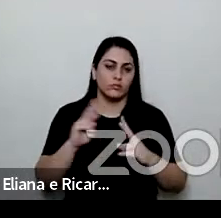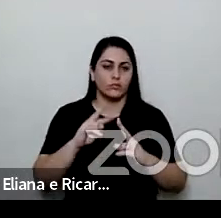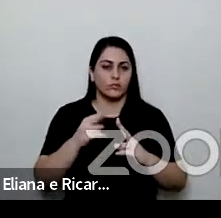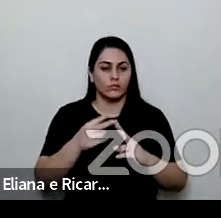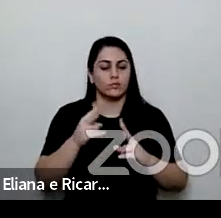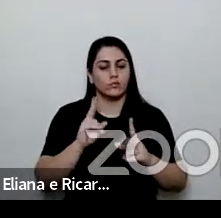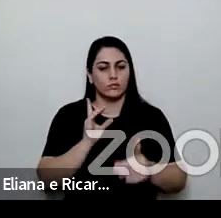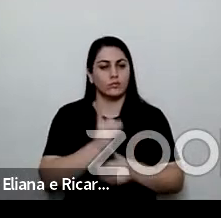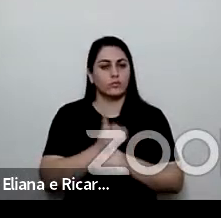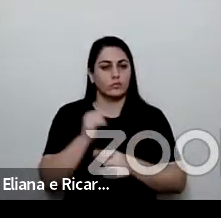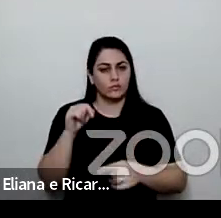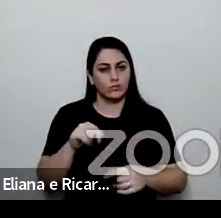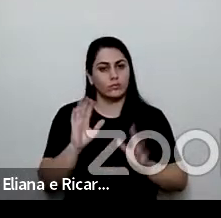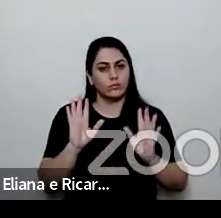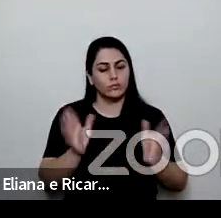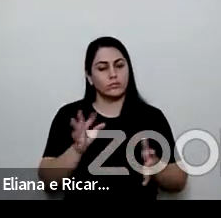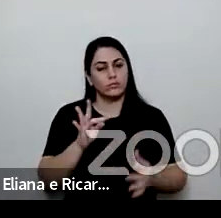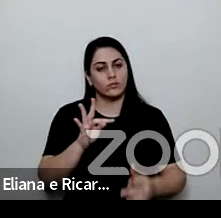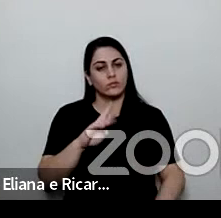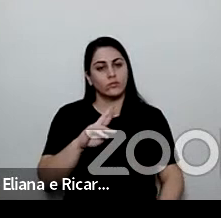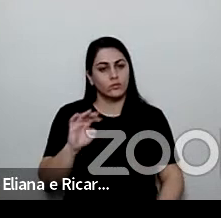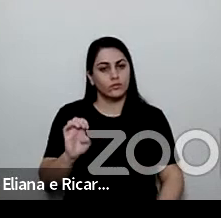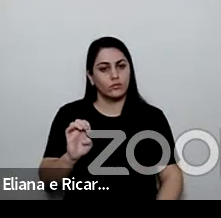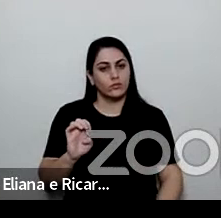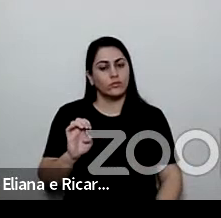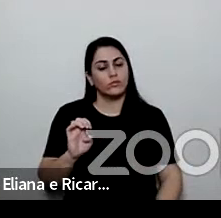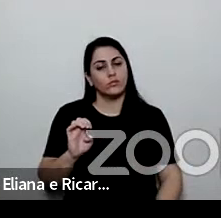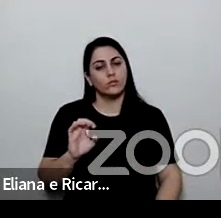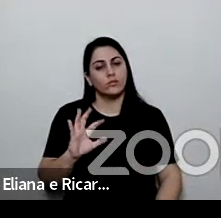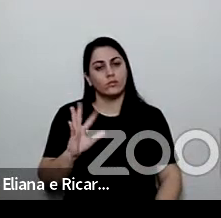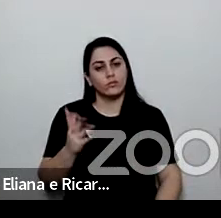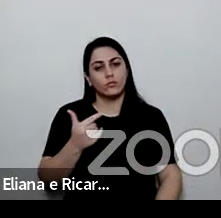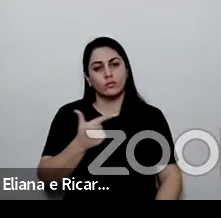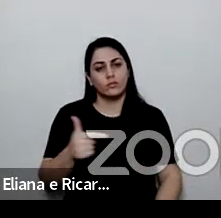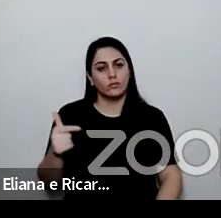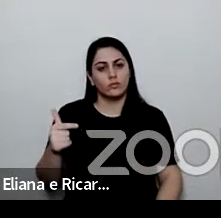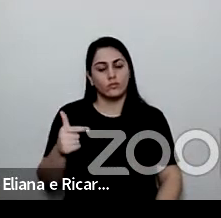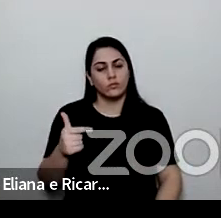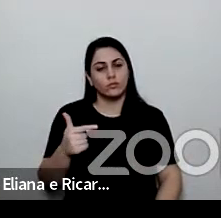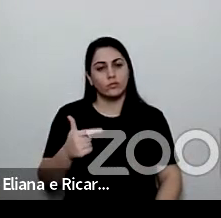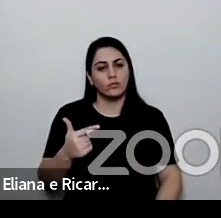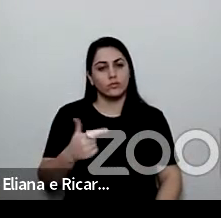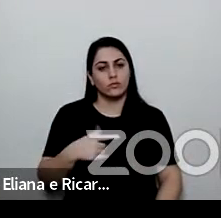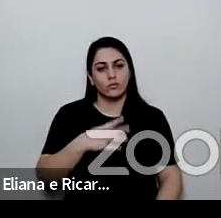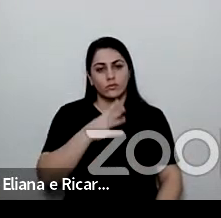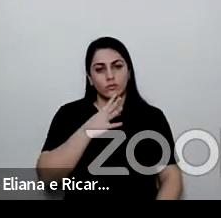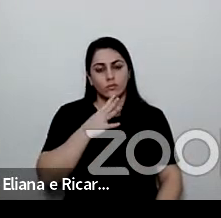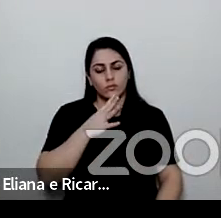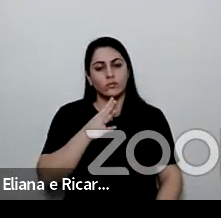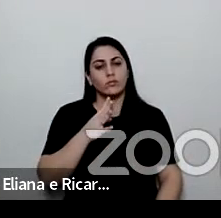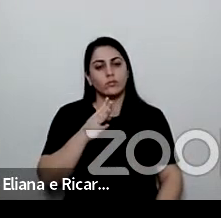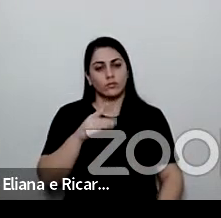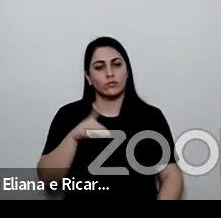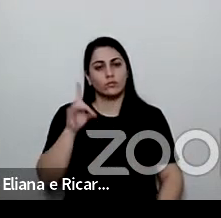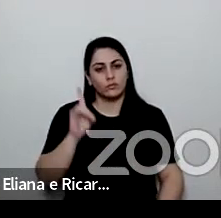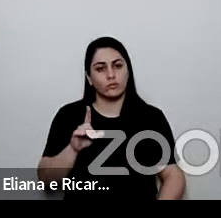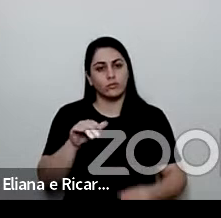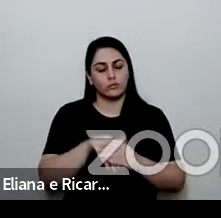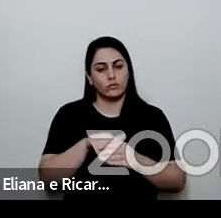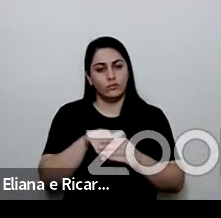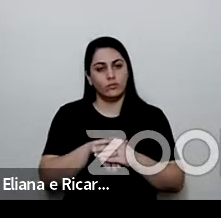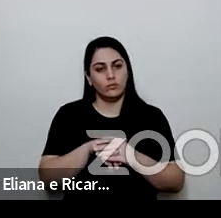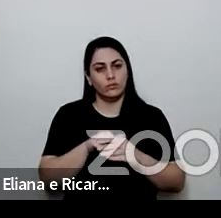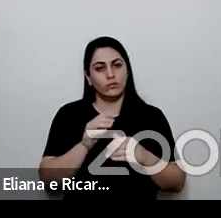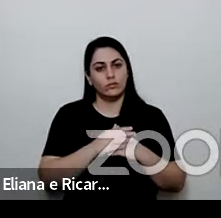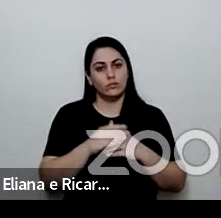plenário casos onde não havia o reconhecimento material dos Ventos Litoral em que Pese a